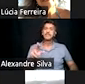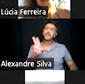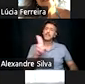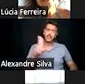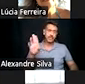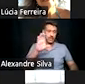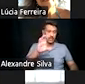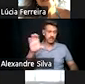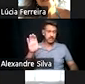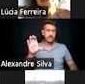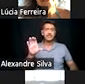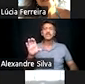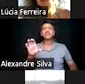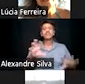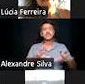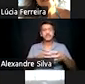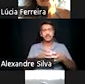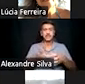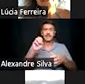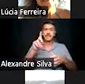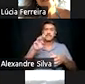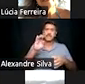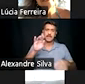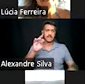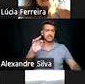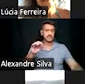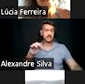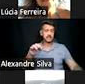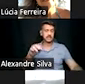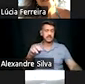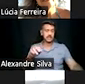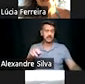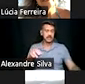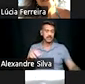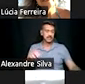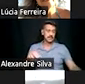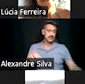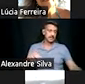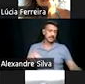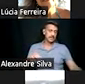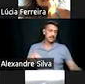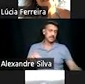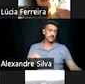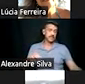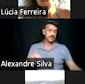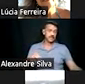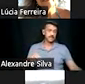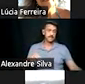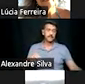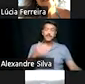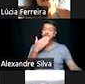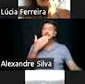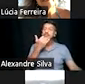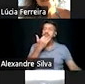da comissão deliberativa, a sua generosidade em participar aqui do seminário. Eu peço mil desculpas, eu estava bem enrolada, só